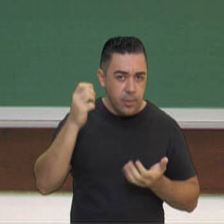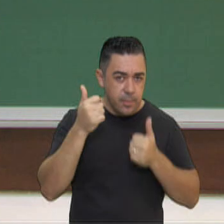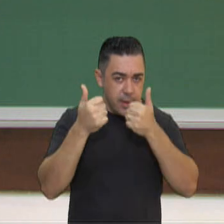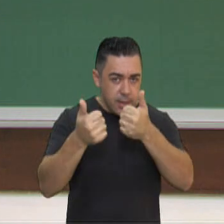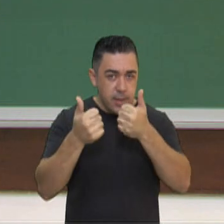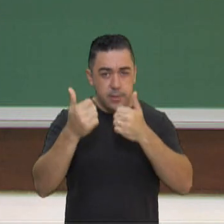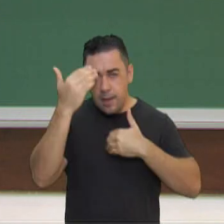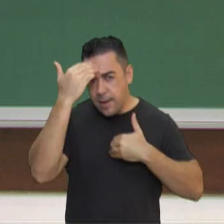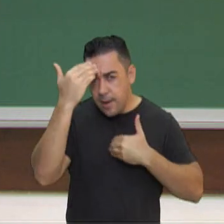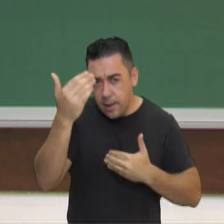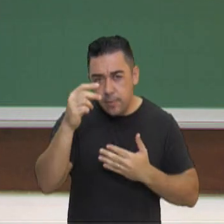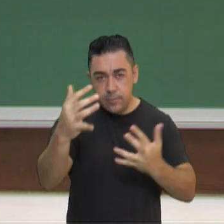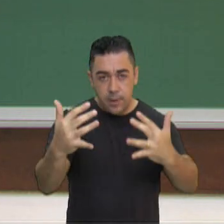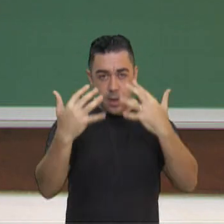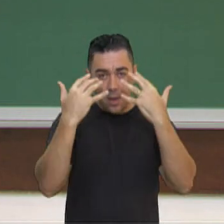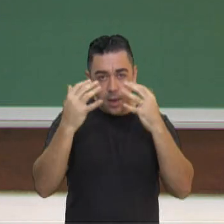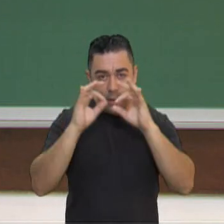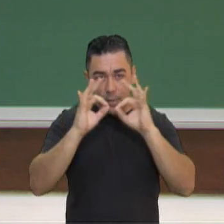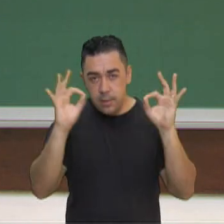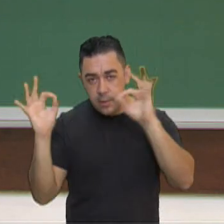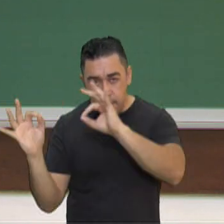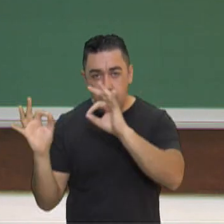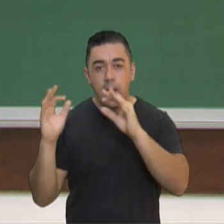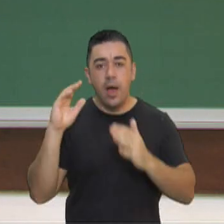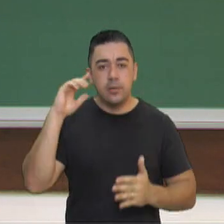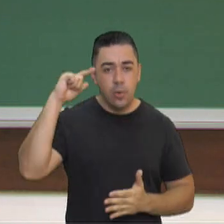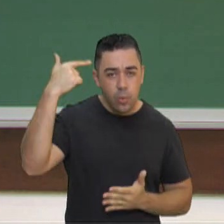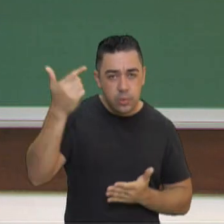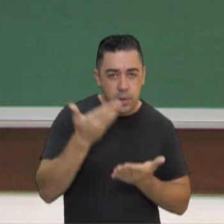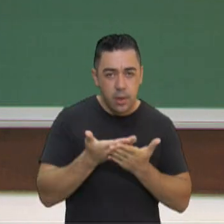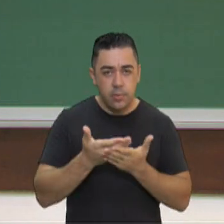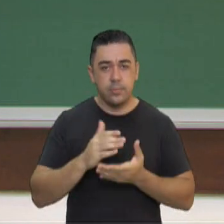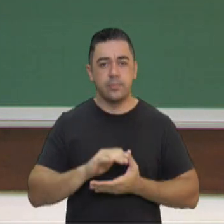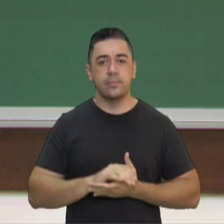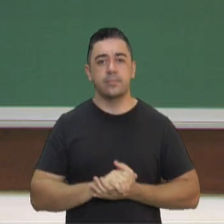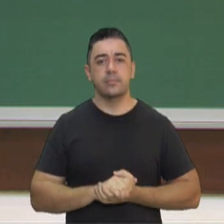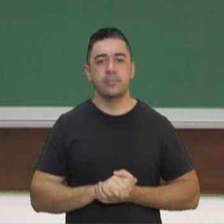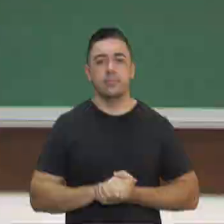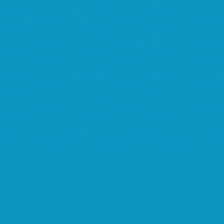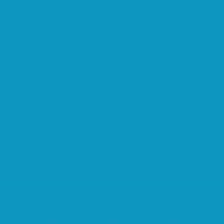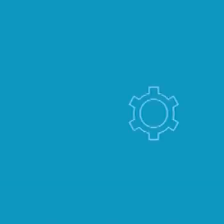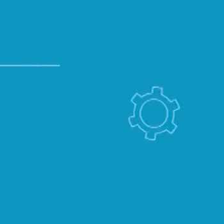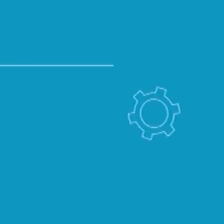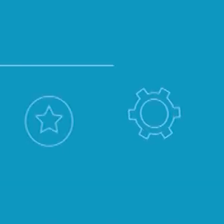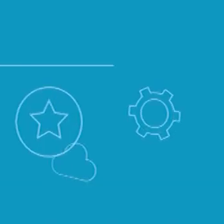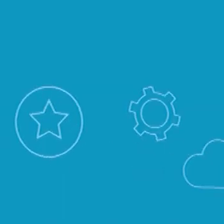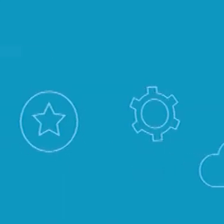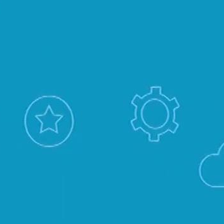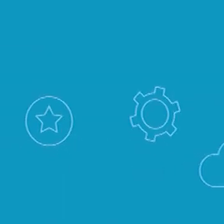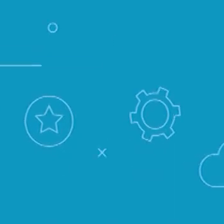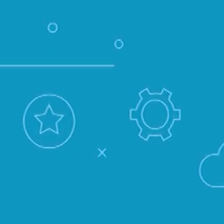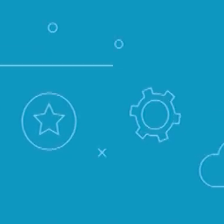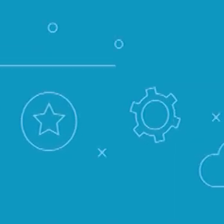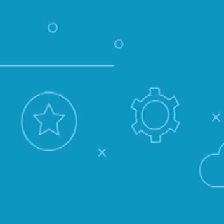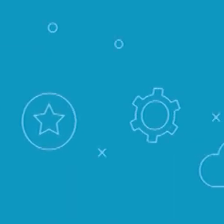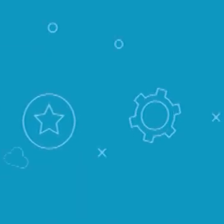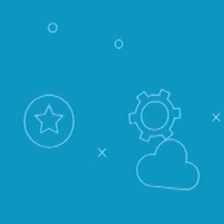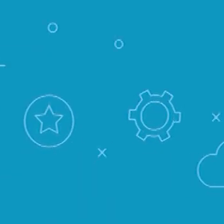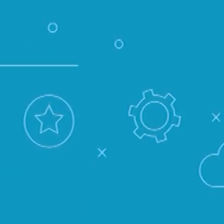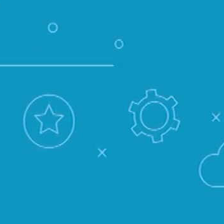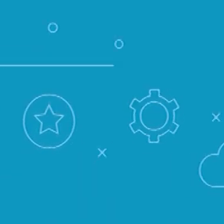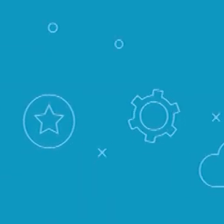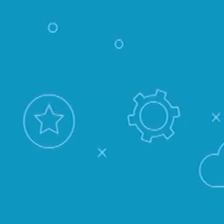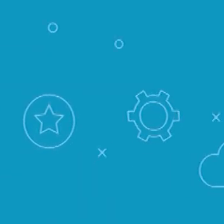pessoal? Agradeço a atenção de vocês e até a nossa próxima aula.